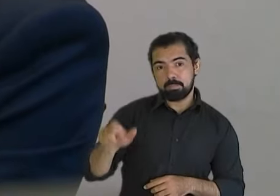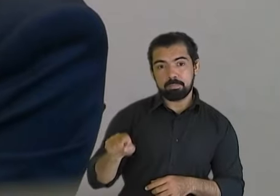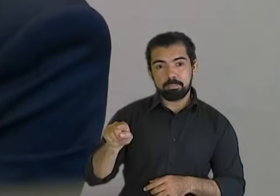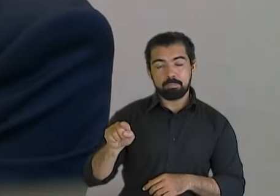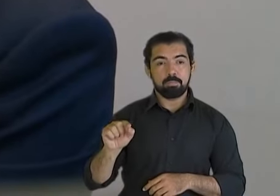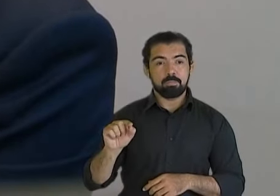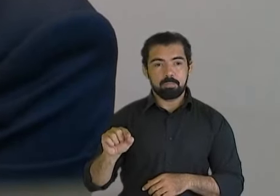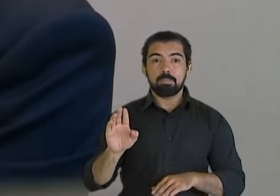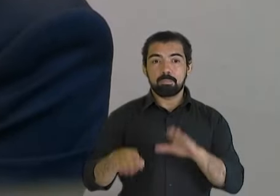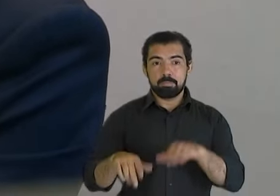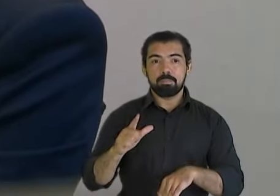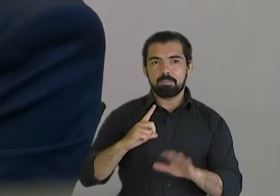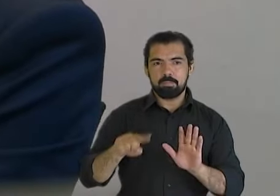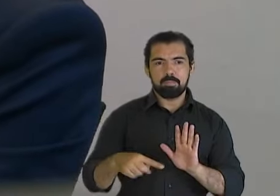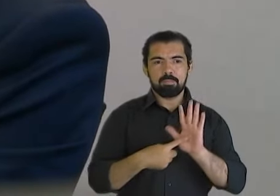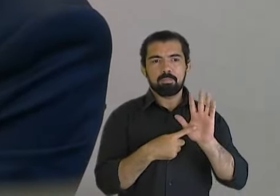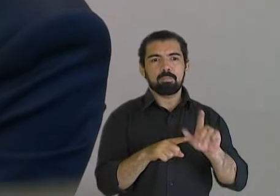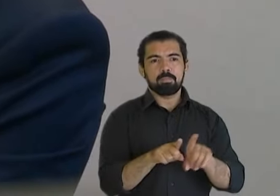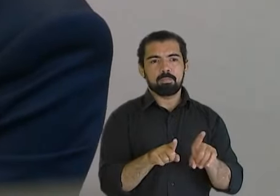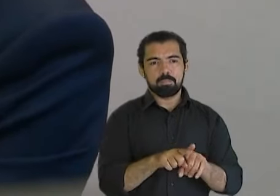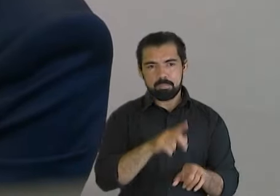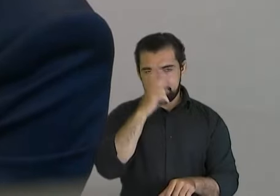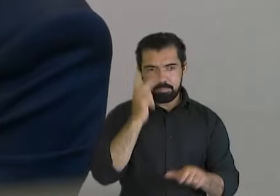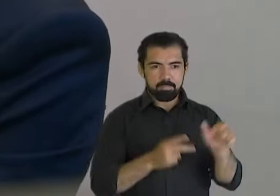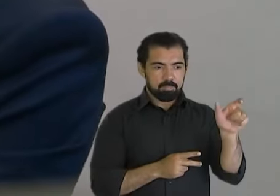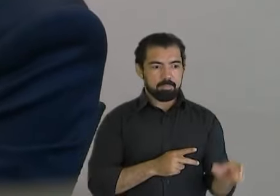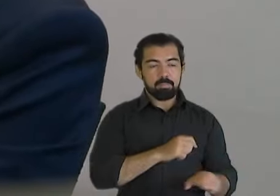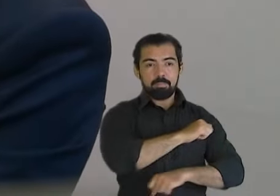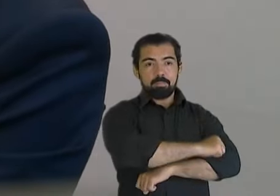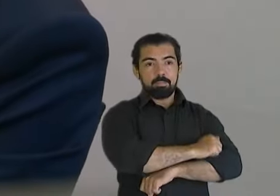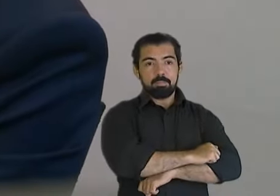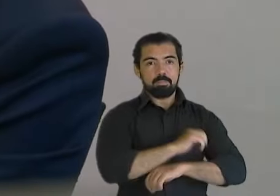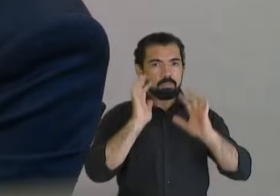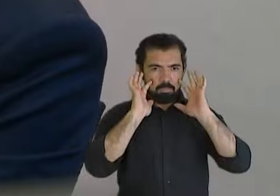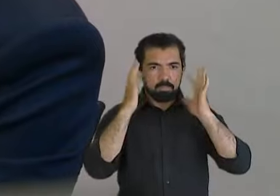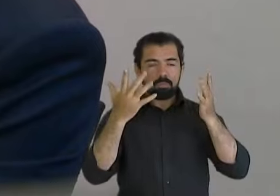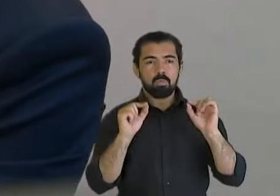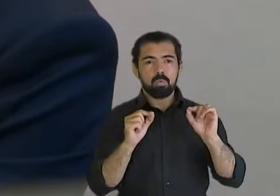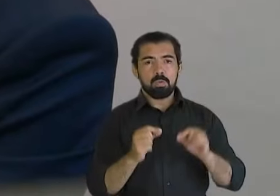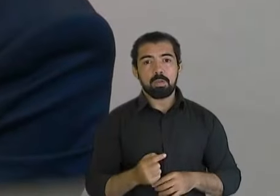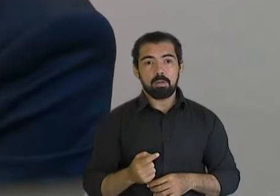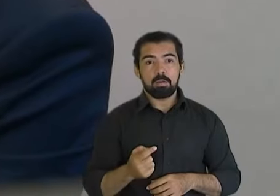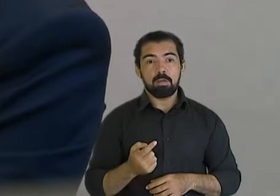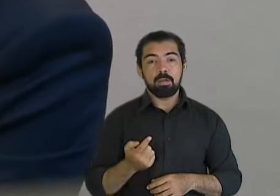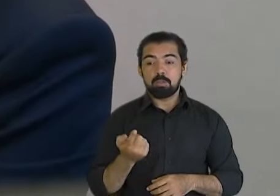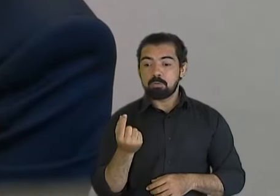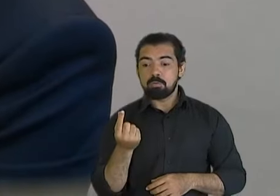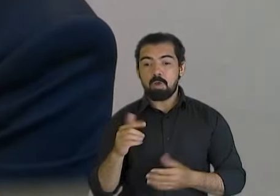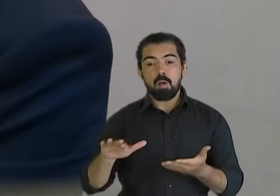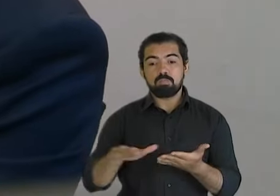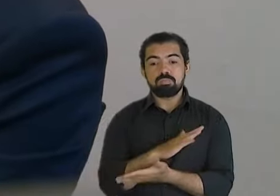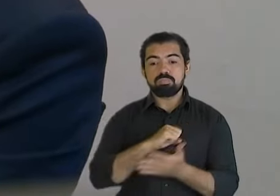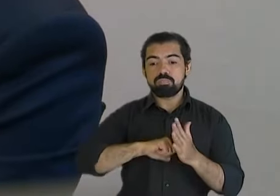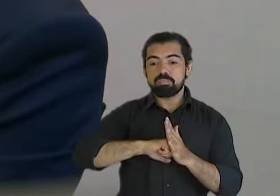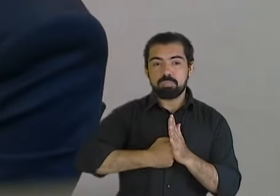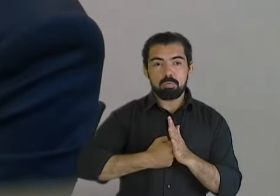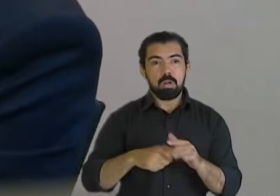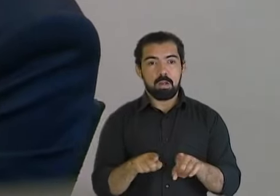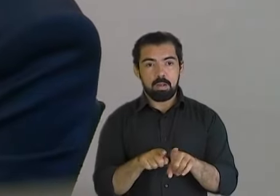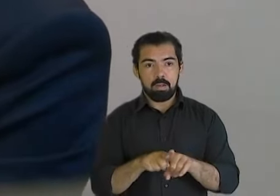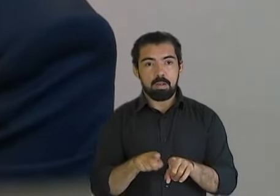inclusive, existem muitas denúncias de, por exemplo, pessoas que em plataformas, de repente, têm as suas contas extintas, bloqueadas, apagadas,